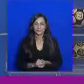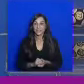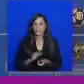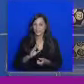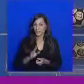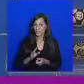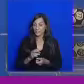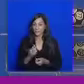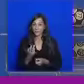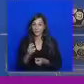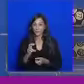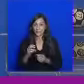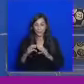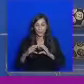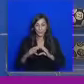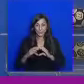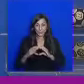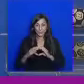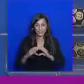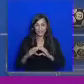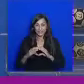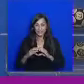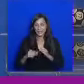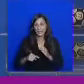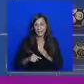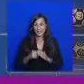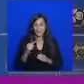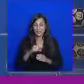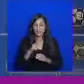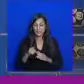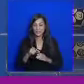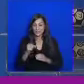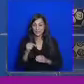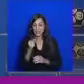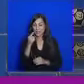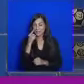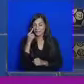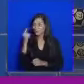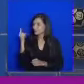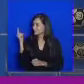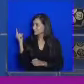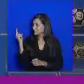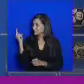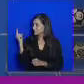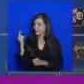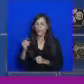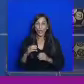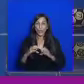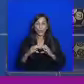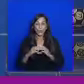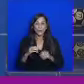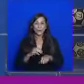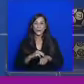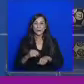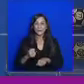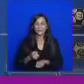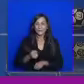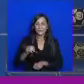E já temos as 25 bolas. E a primeira bola sorteada é a bola marrom, número